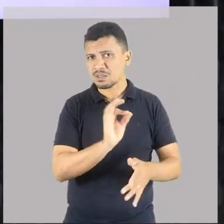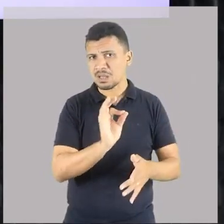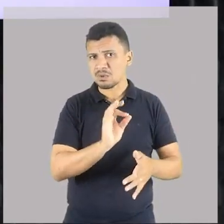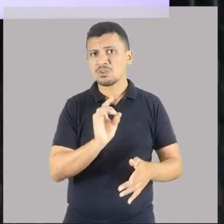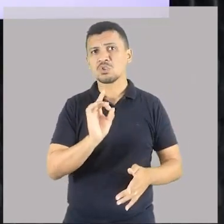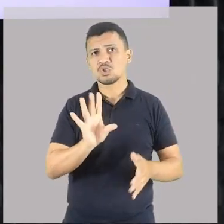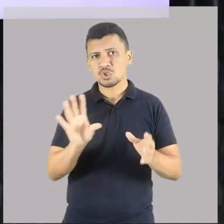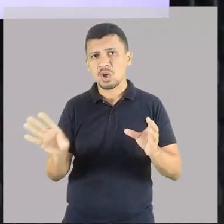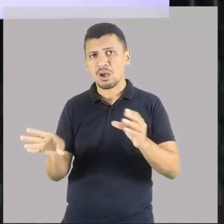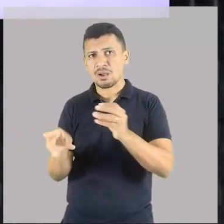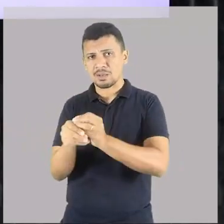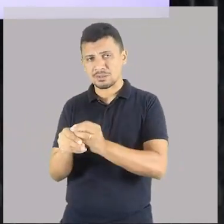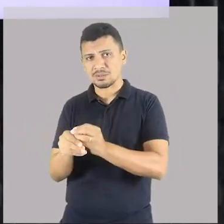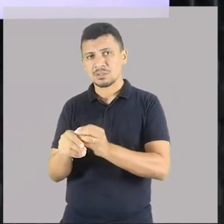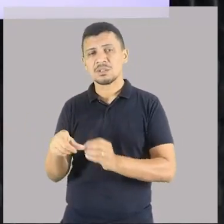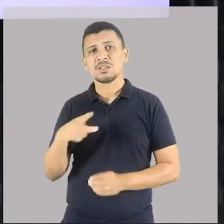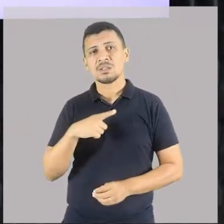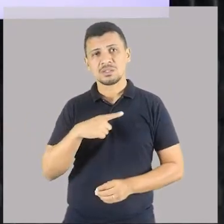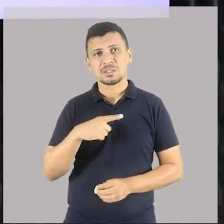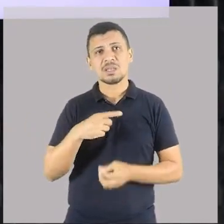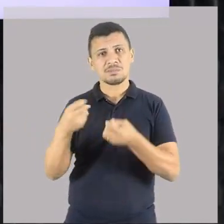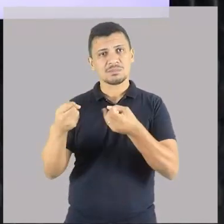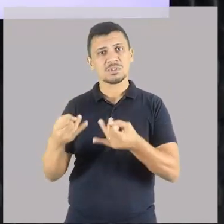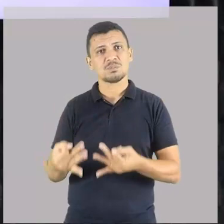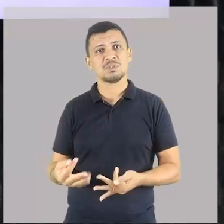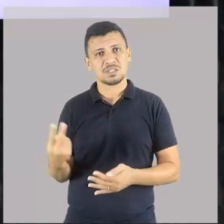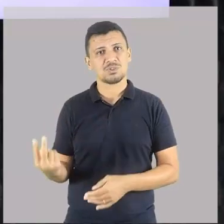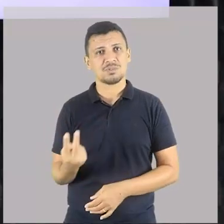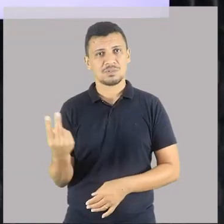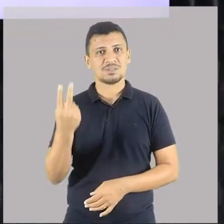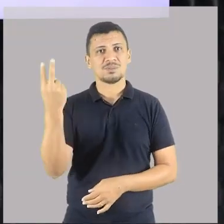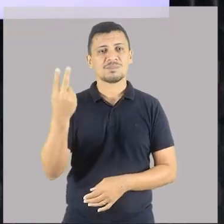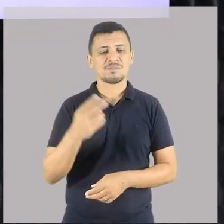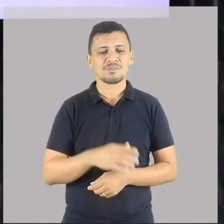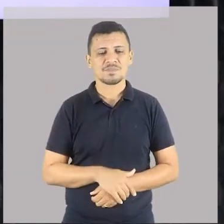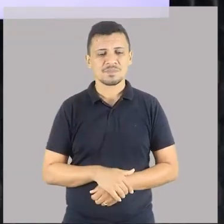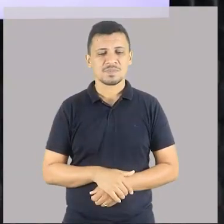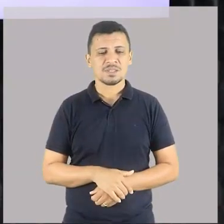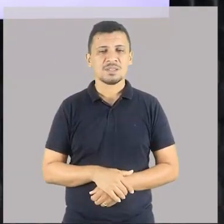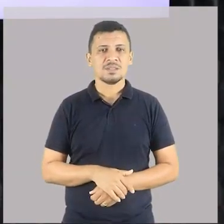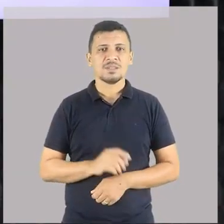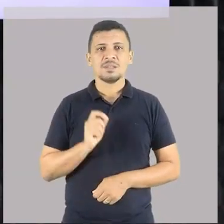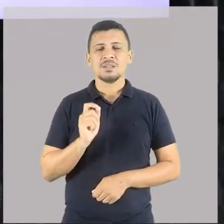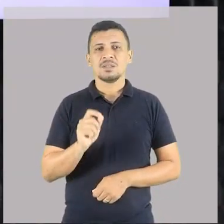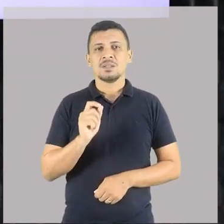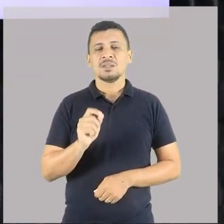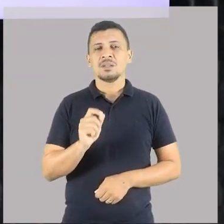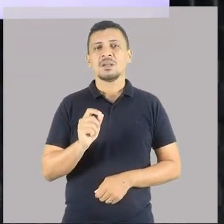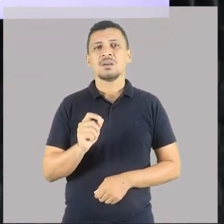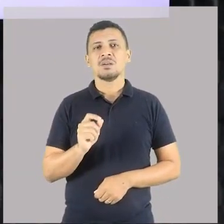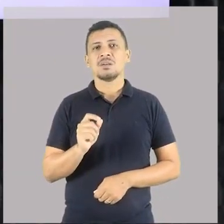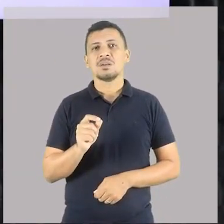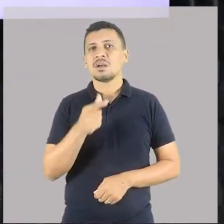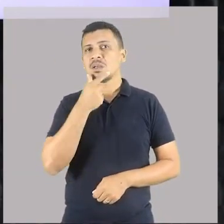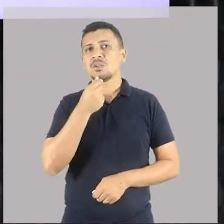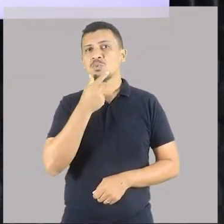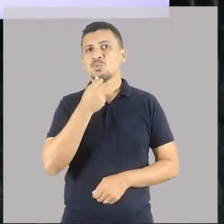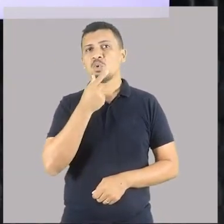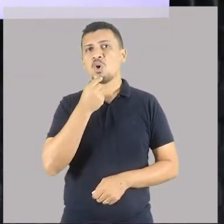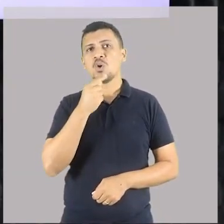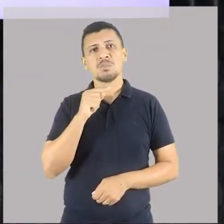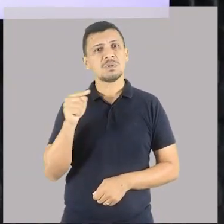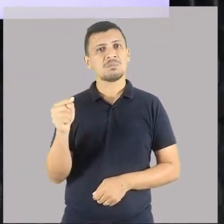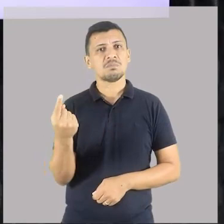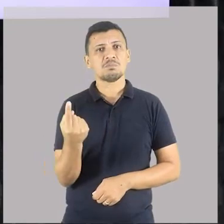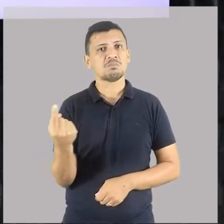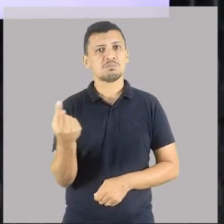uma informação, aí ela tem valor explicativo. Nesse caso aqui, ele está falando especificamente de um homem. Ele não